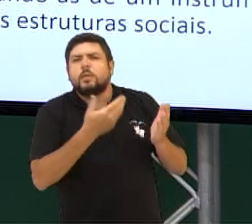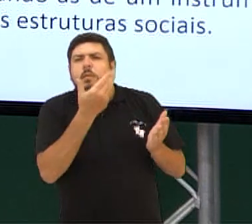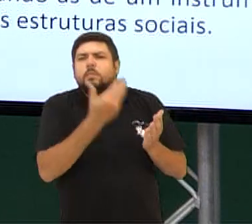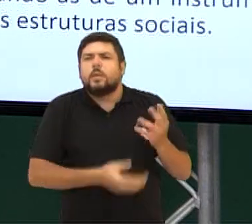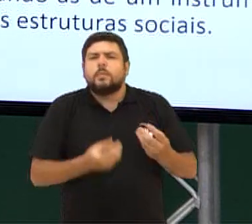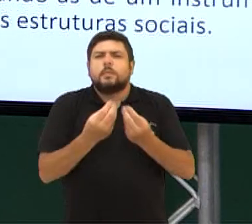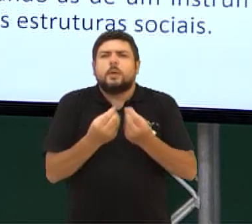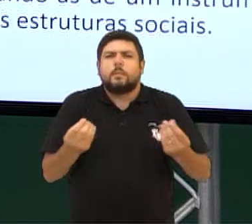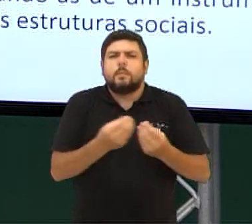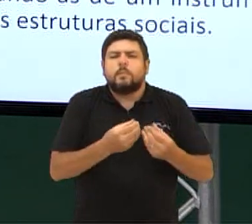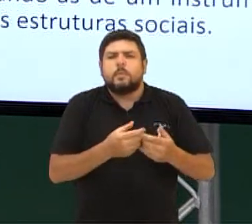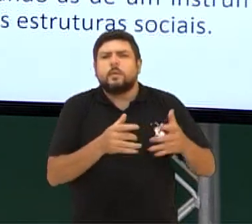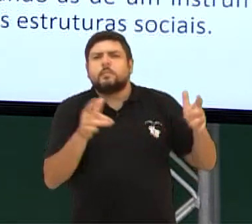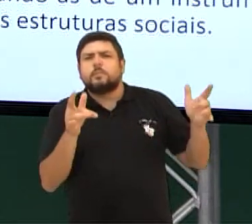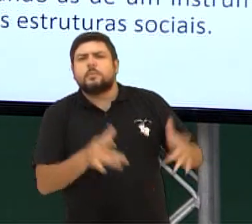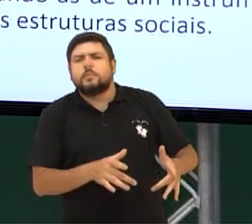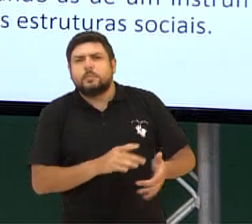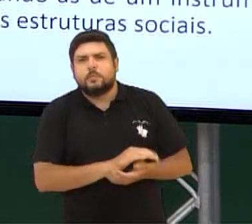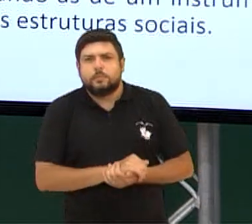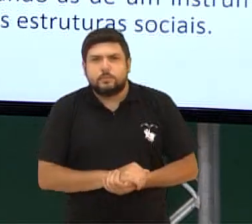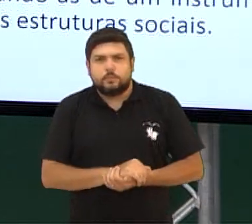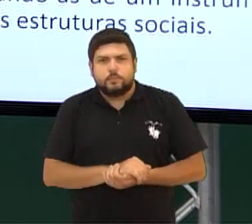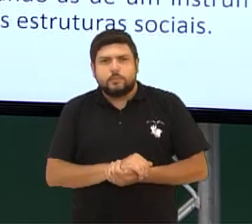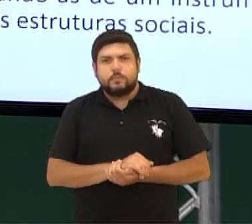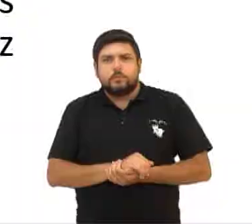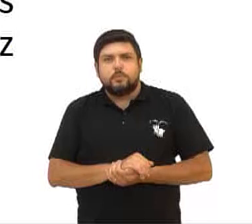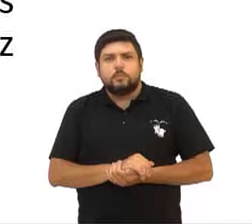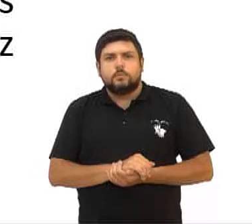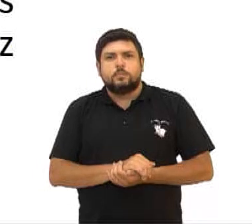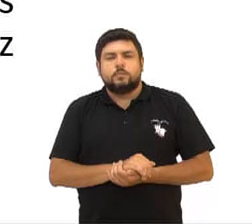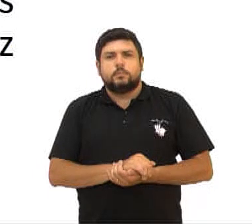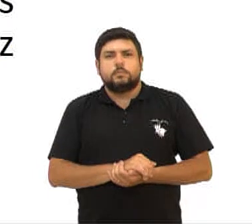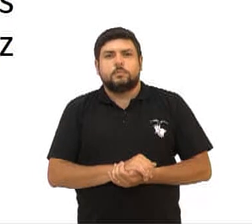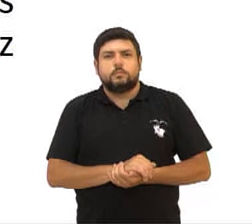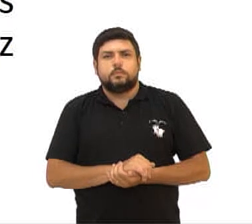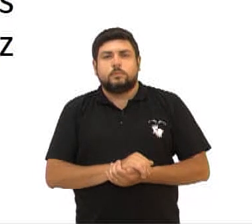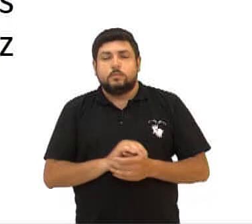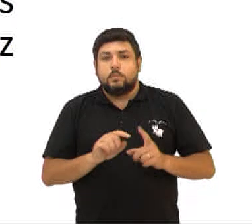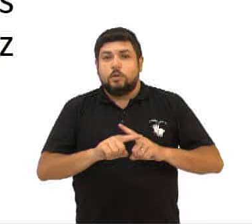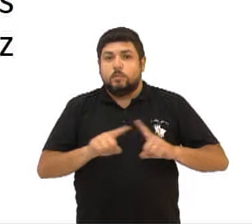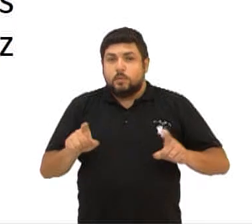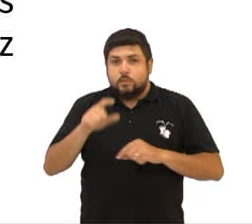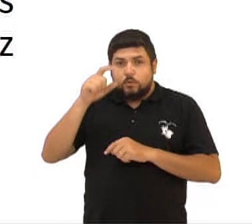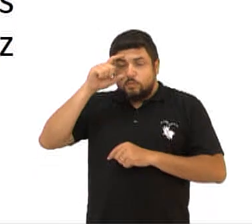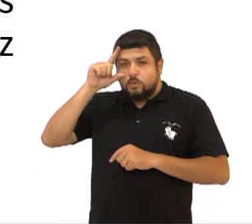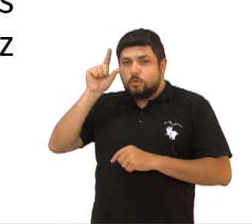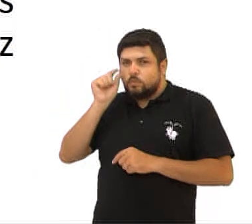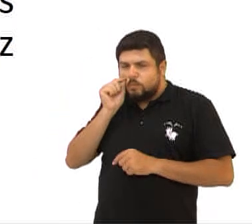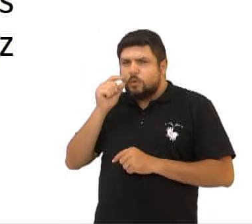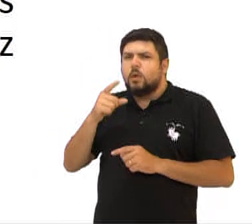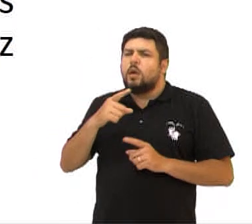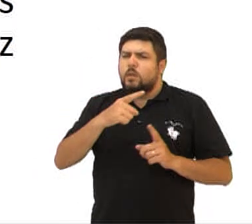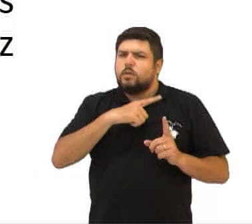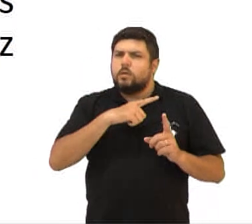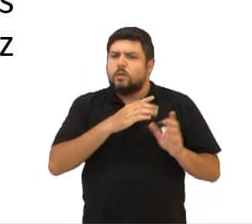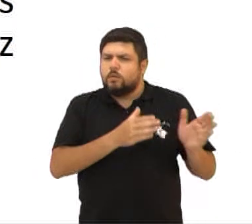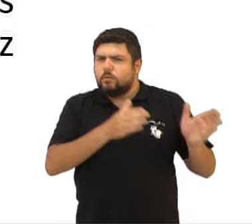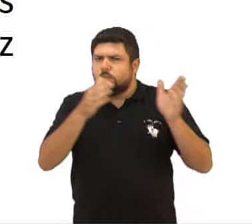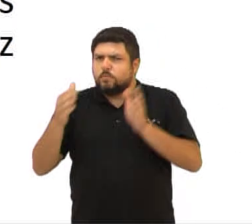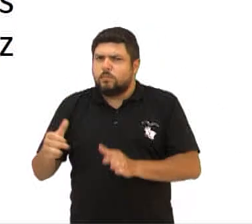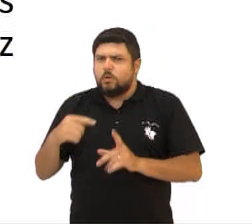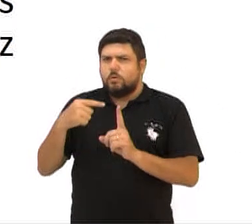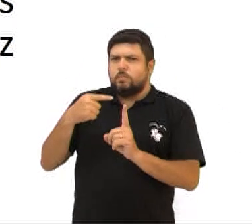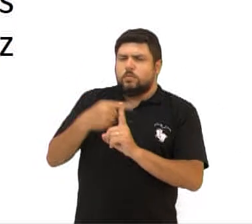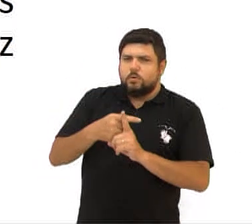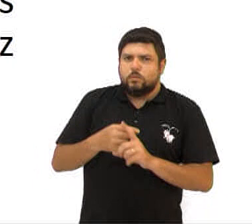esvaziando o sentido dessa obra de arte. Contudo, para o Benjamin, existe um fator positivo, que o Adorno e